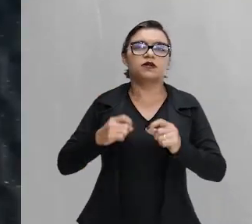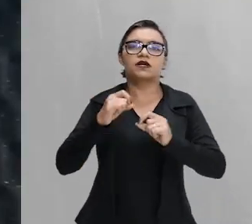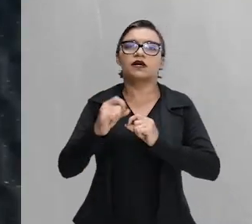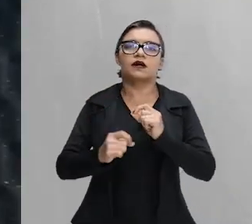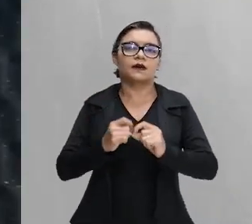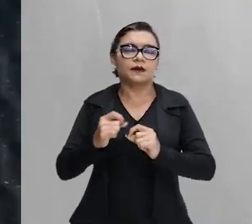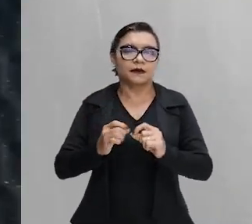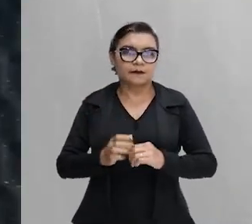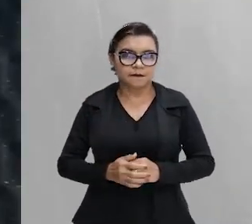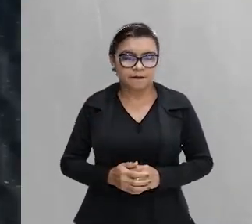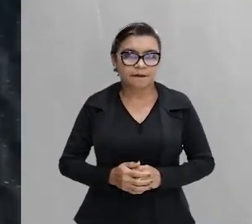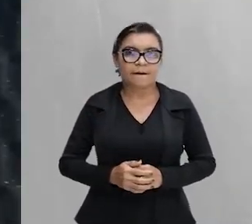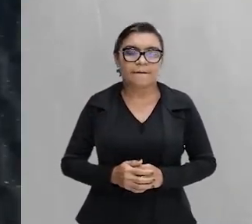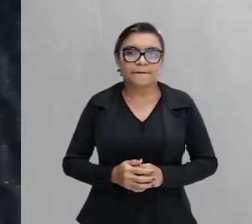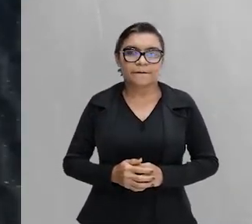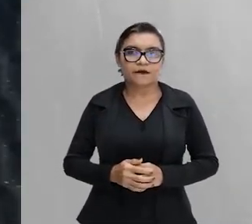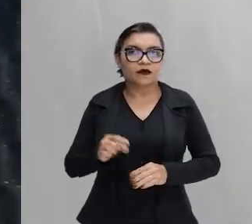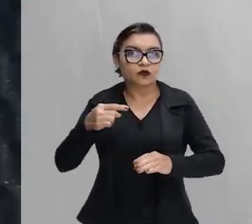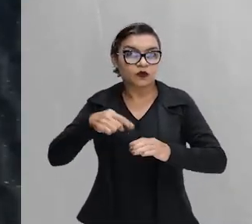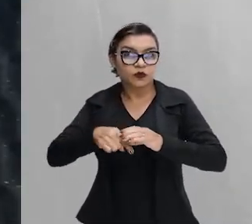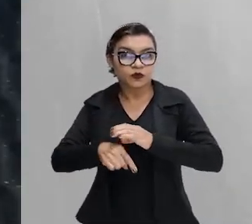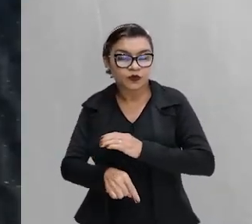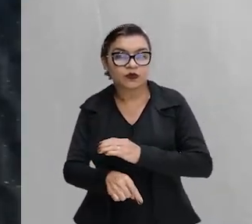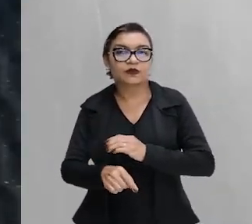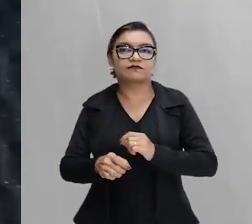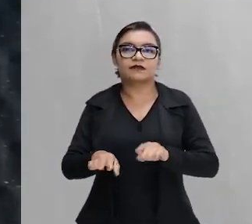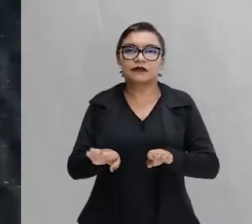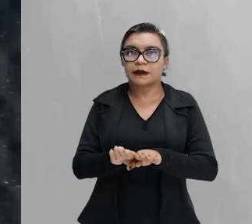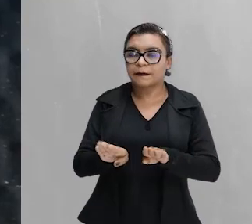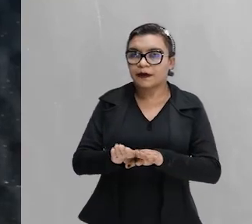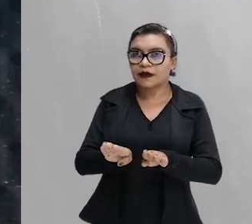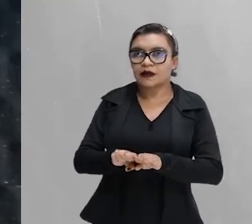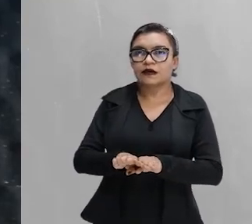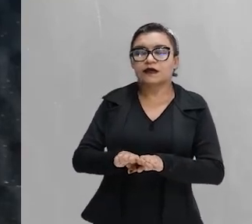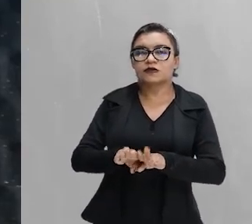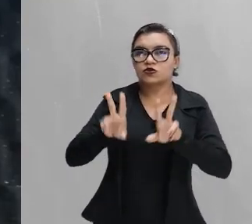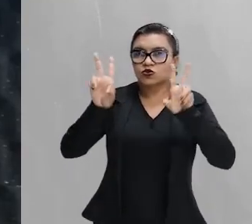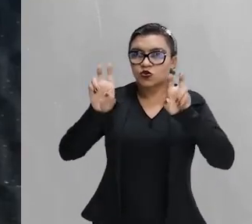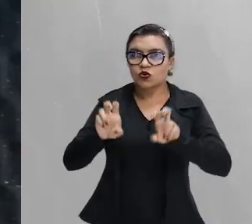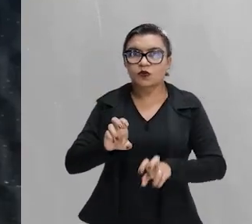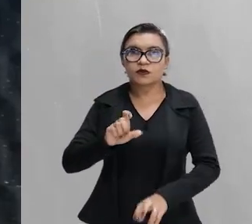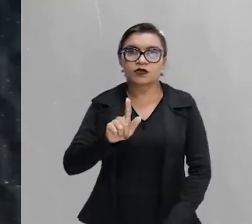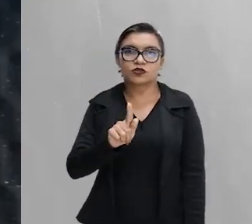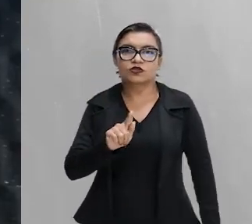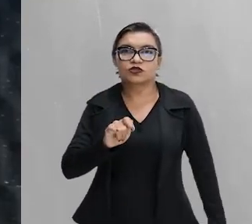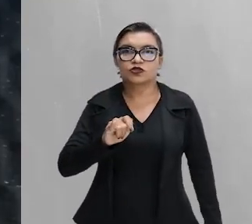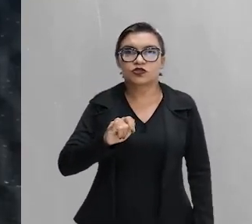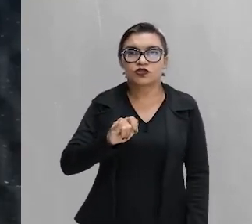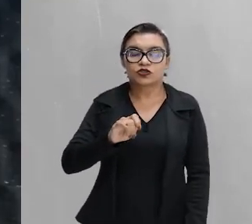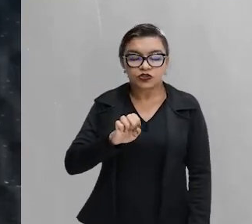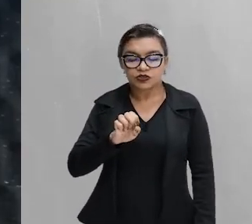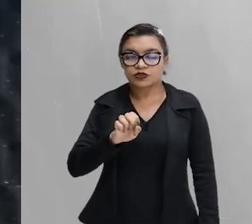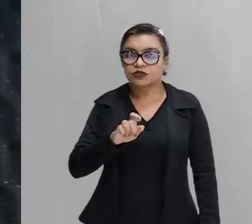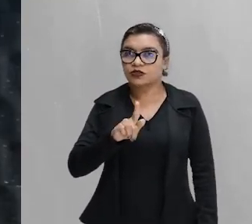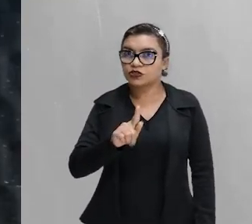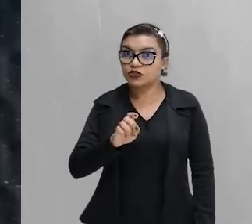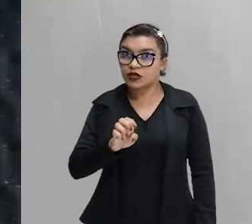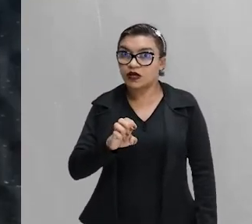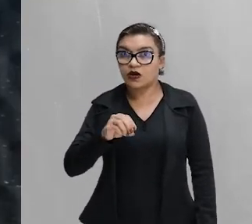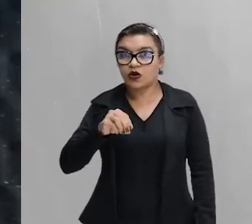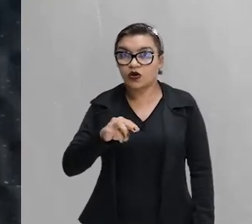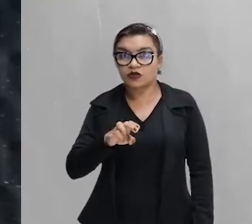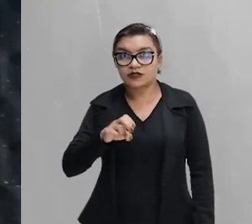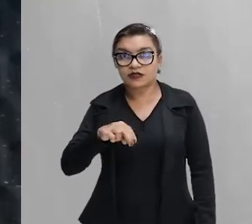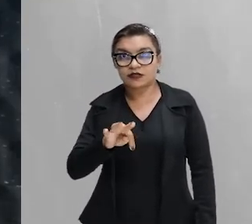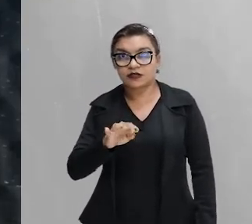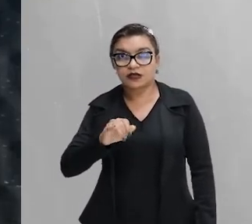Ela serve para refutar a teoria geocêntrica, né? Que tiveram aí nomes importantes que